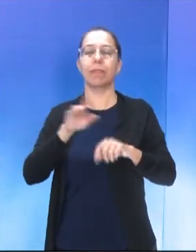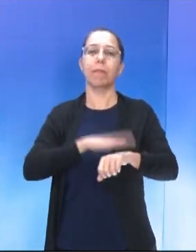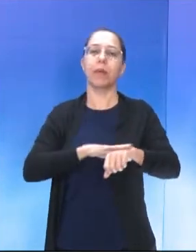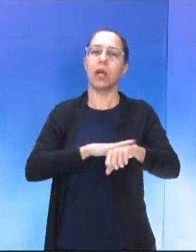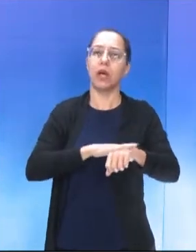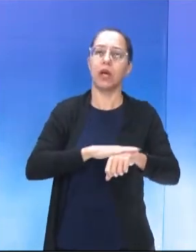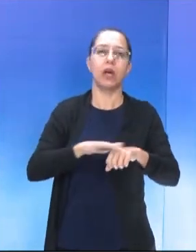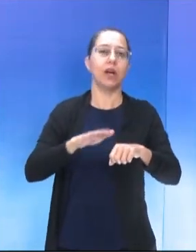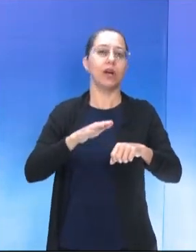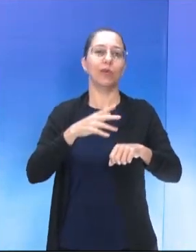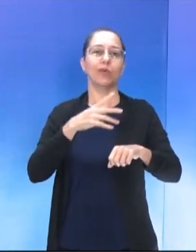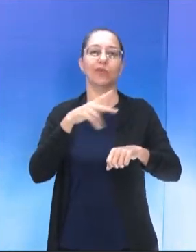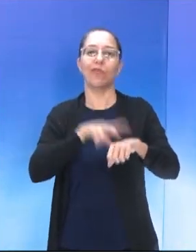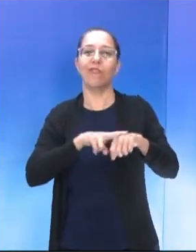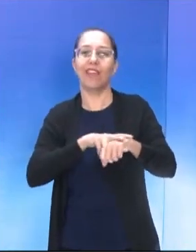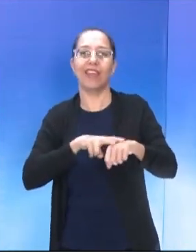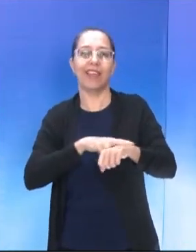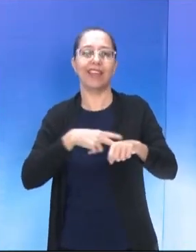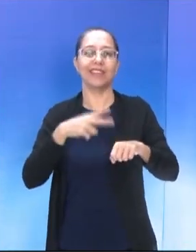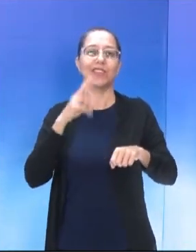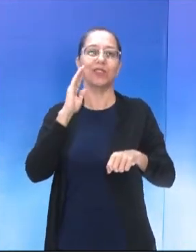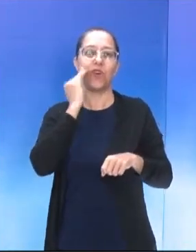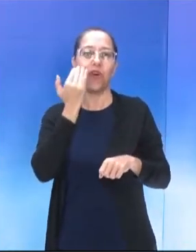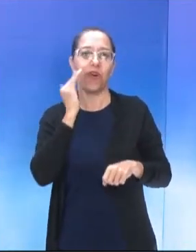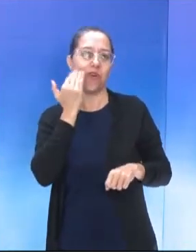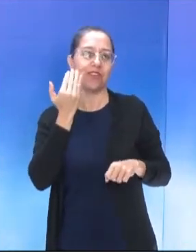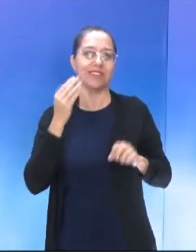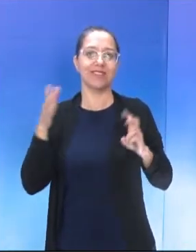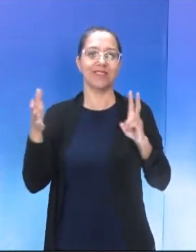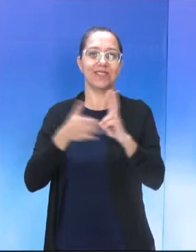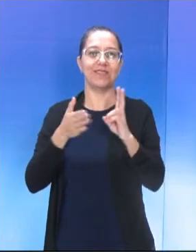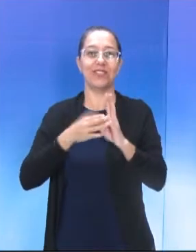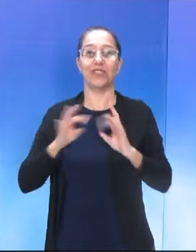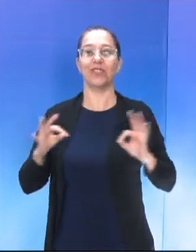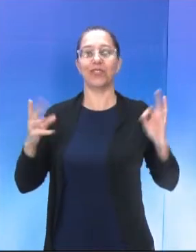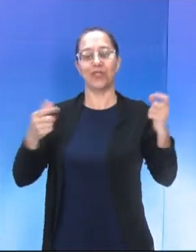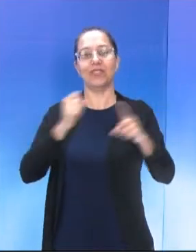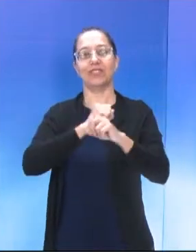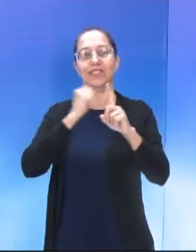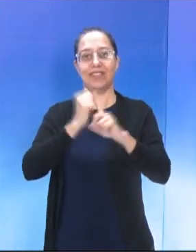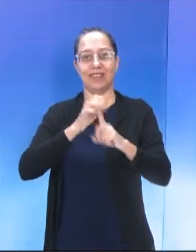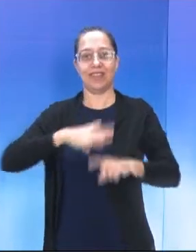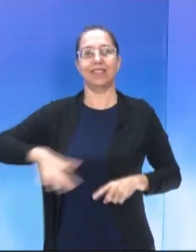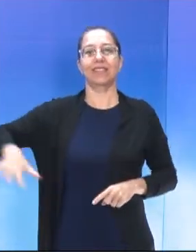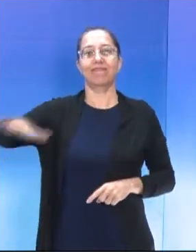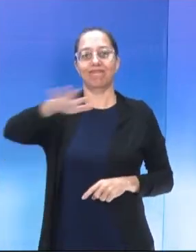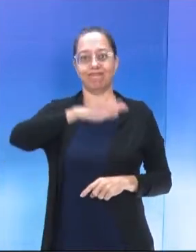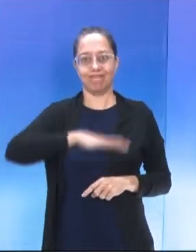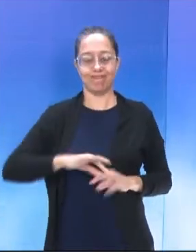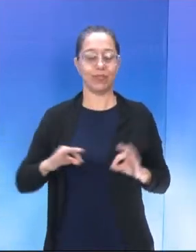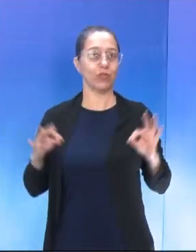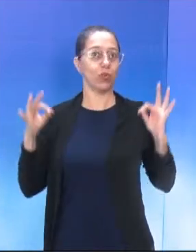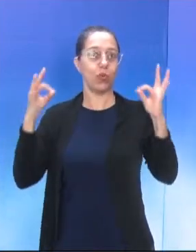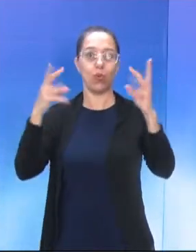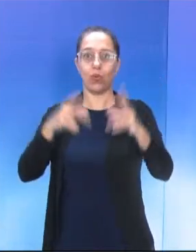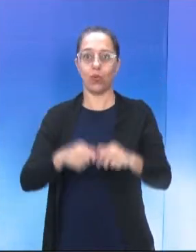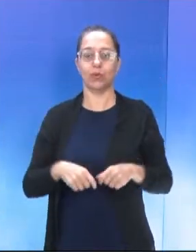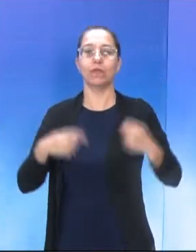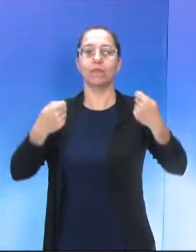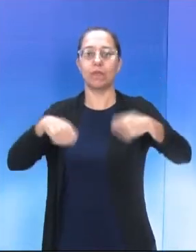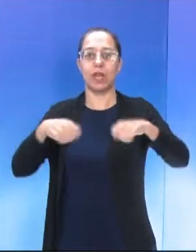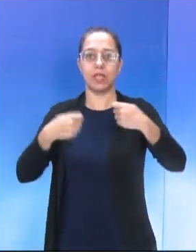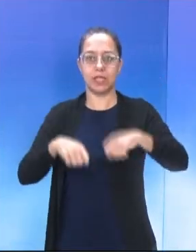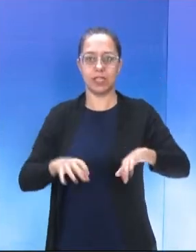os verdes, os pinks, os índios, toda a sociedade, todo o tecido social, todo o conjunto